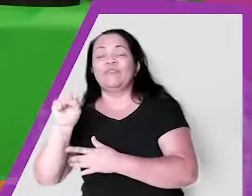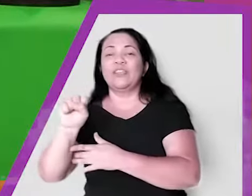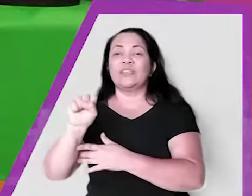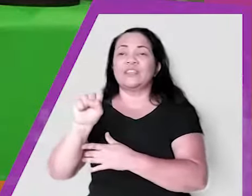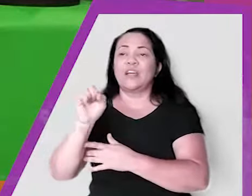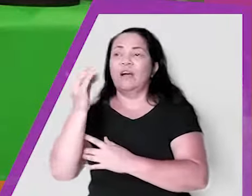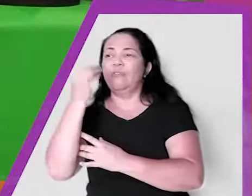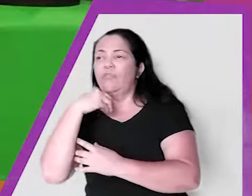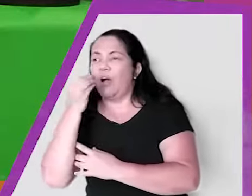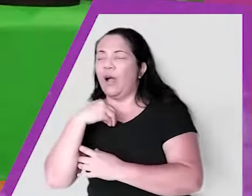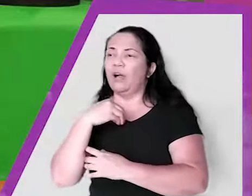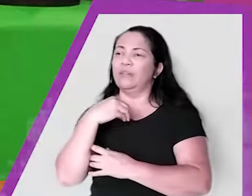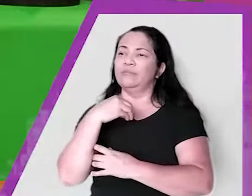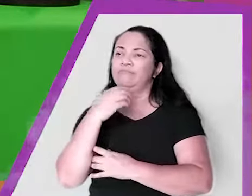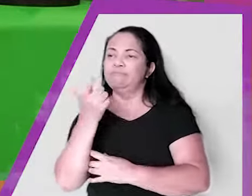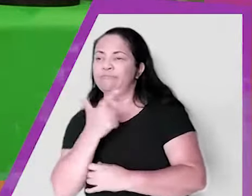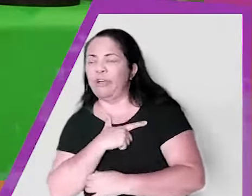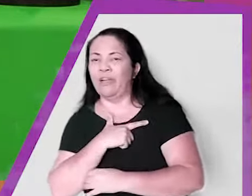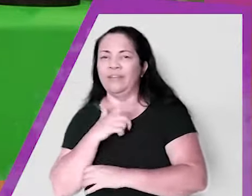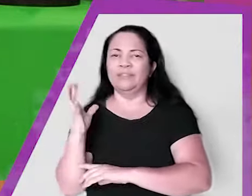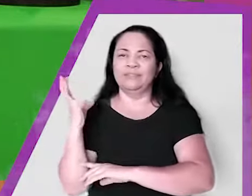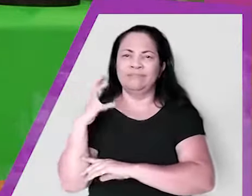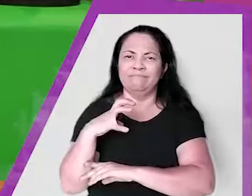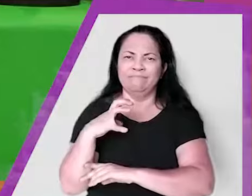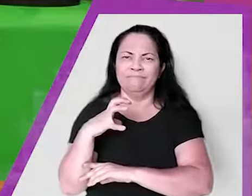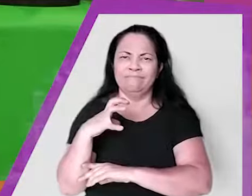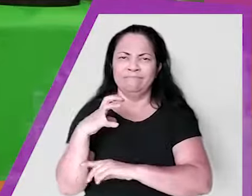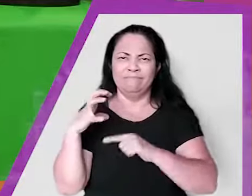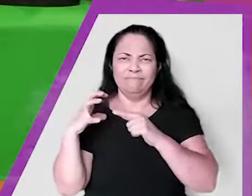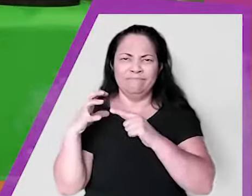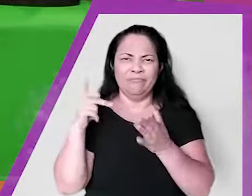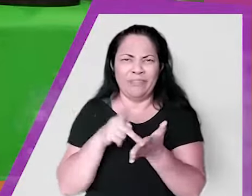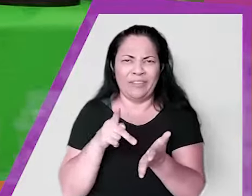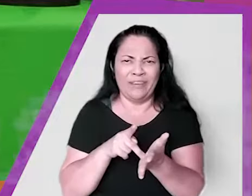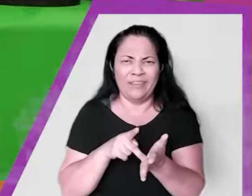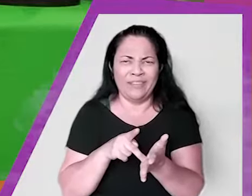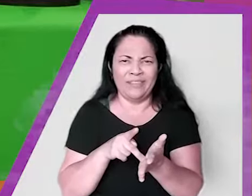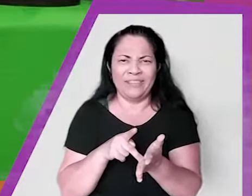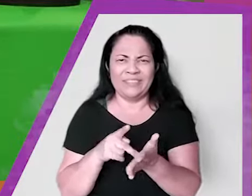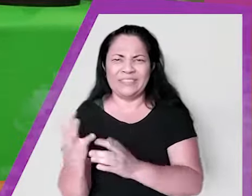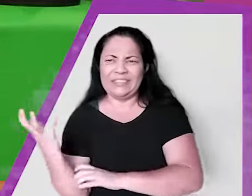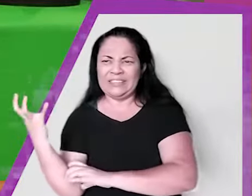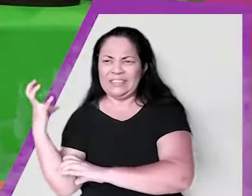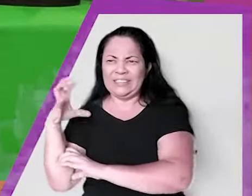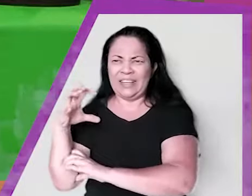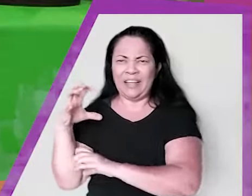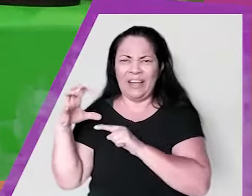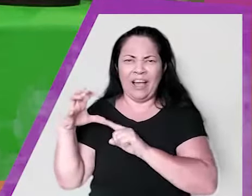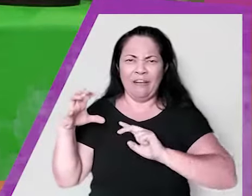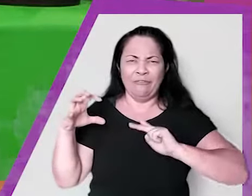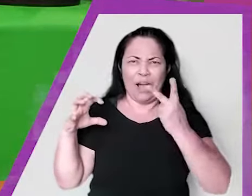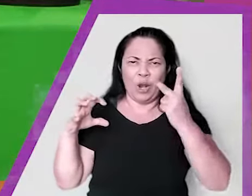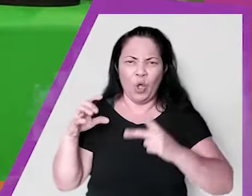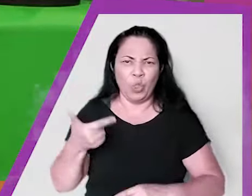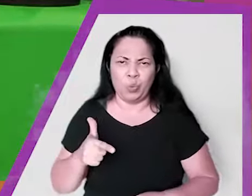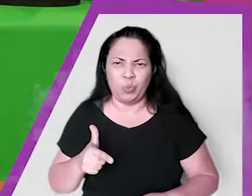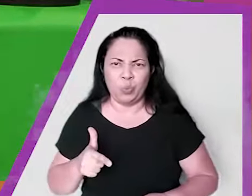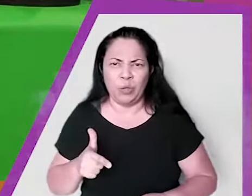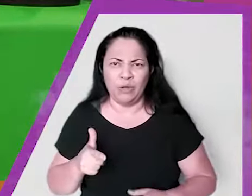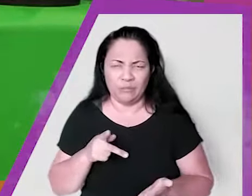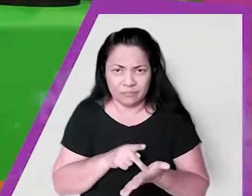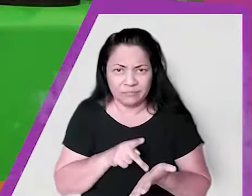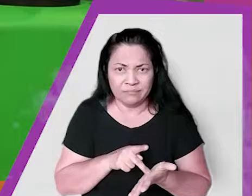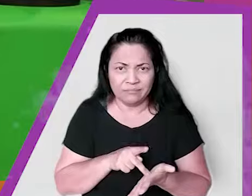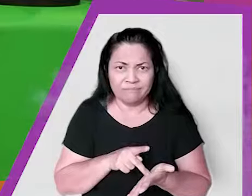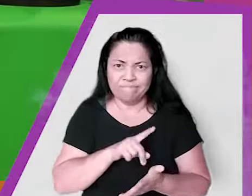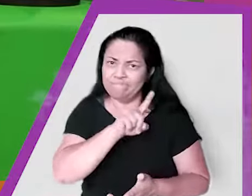Flitz. Apenas frágil, feio e aflito cerrado. Mas será que é isso mesmo?